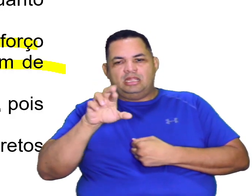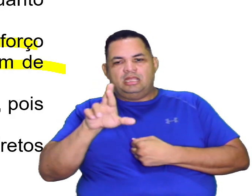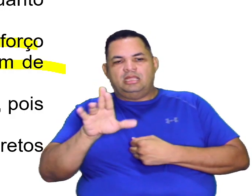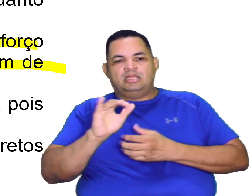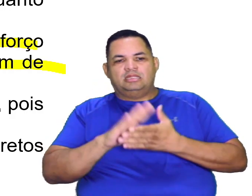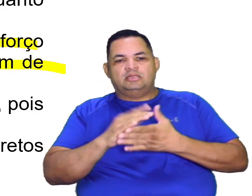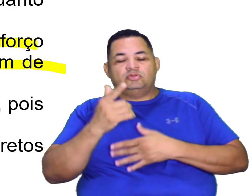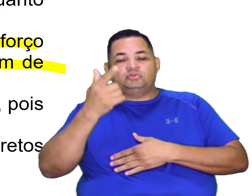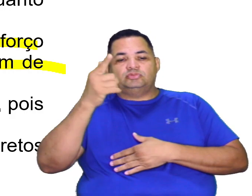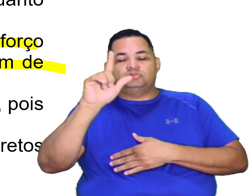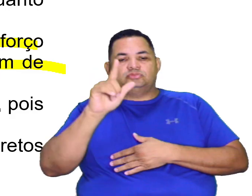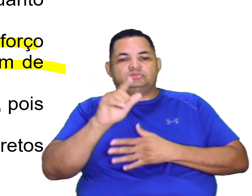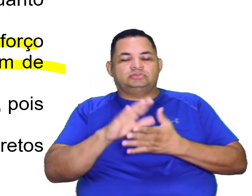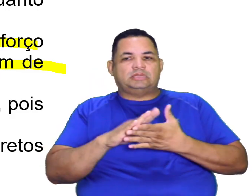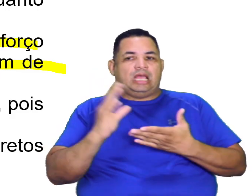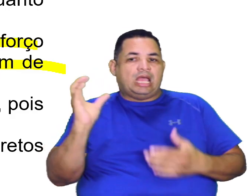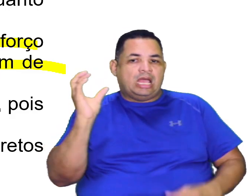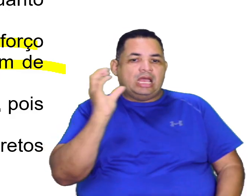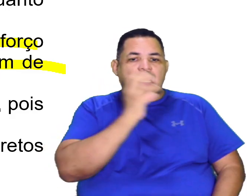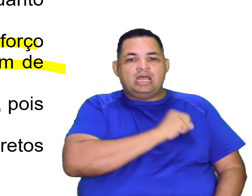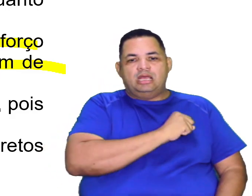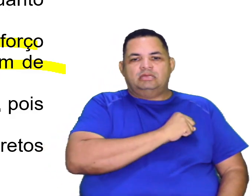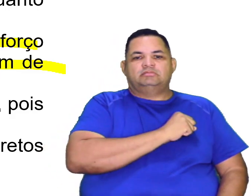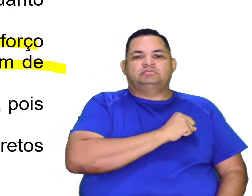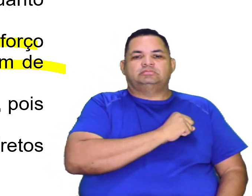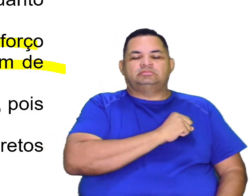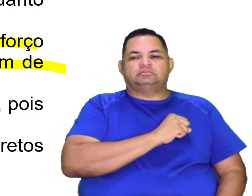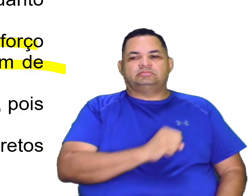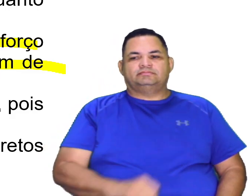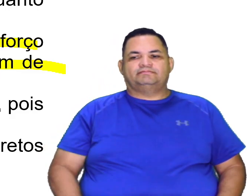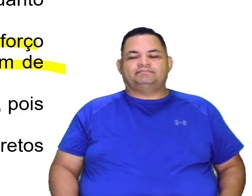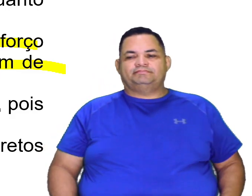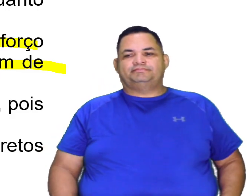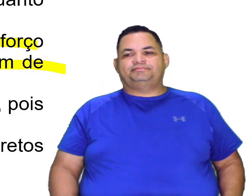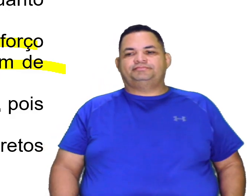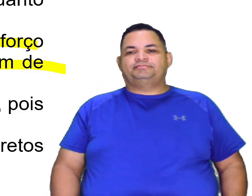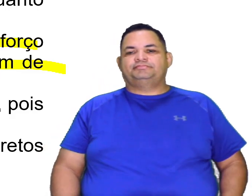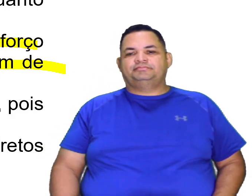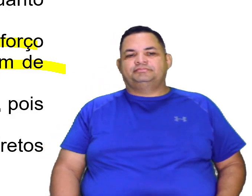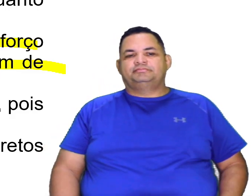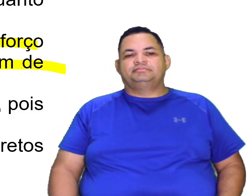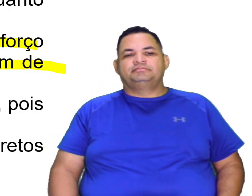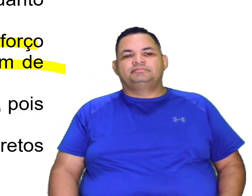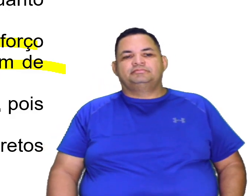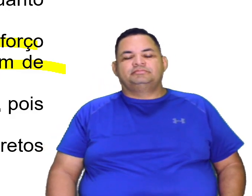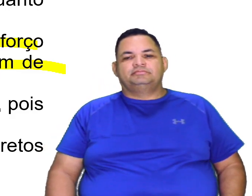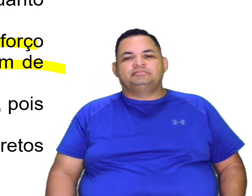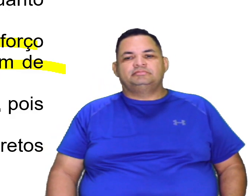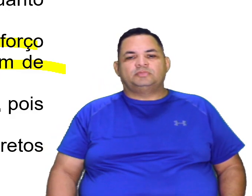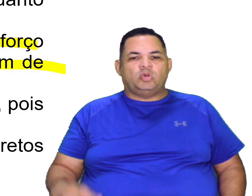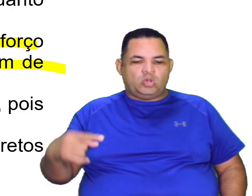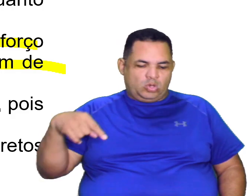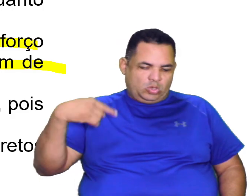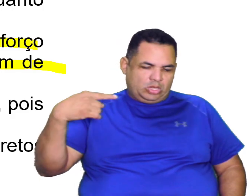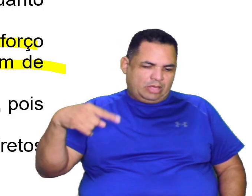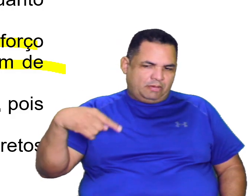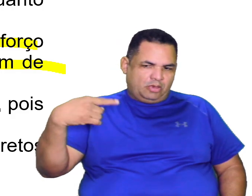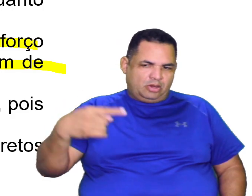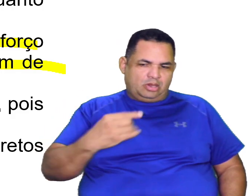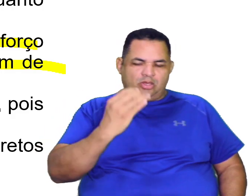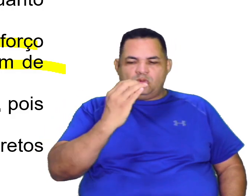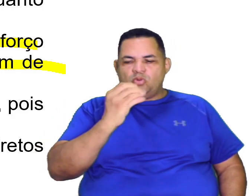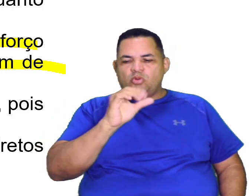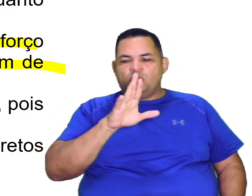agudas acontecem de forma súbita, de forma imediata, tá bom? Crônico já perdura por um longo tempo,